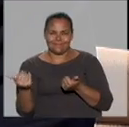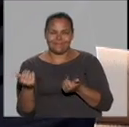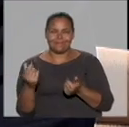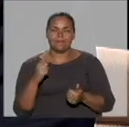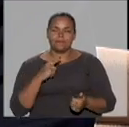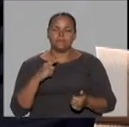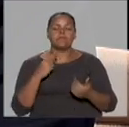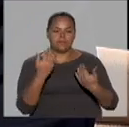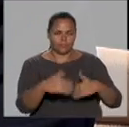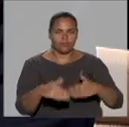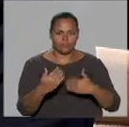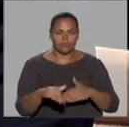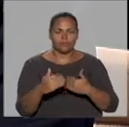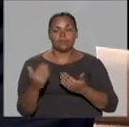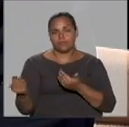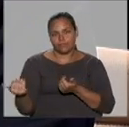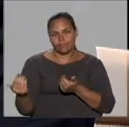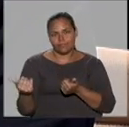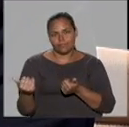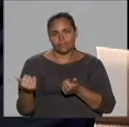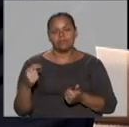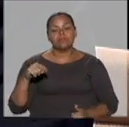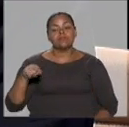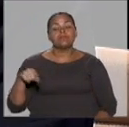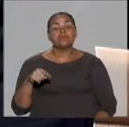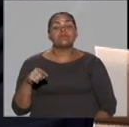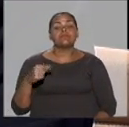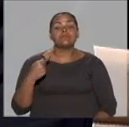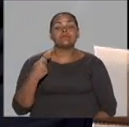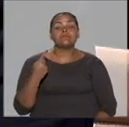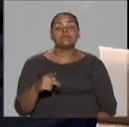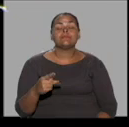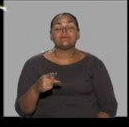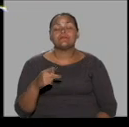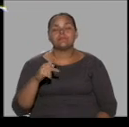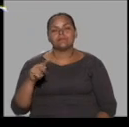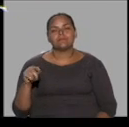que desesperada estavam só se afirmando, né?